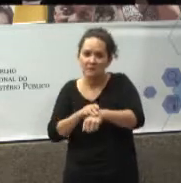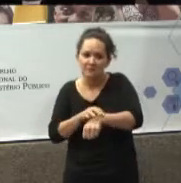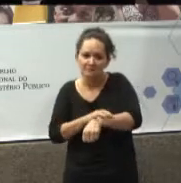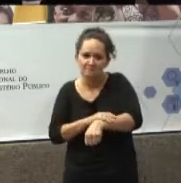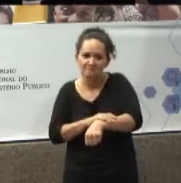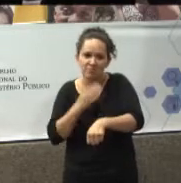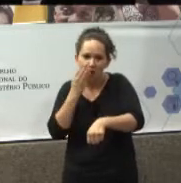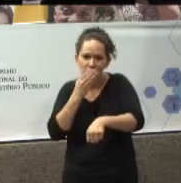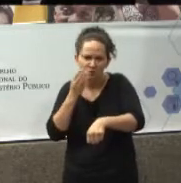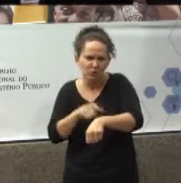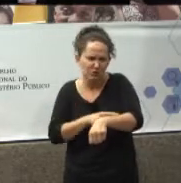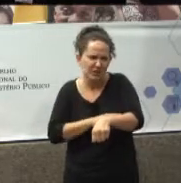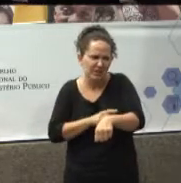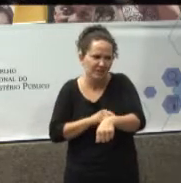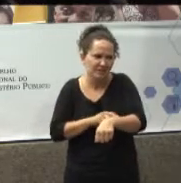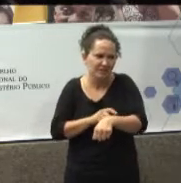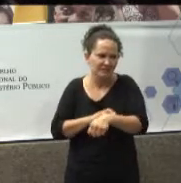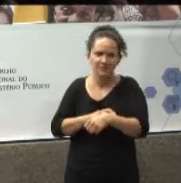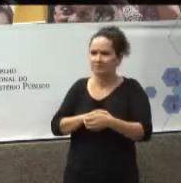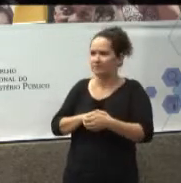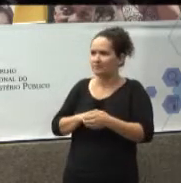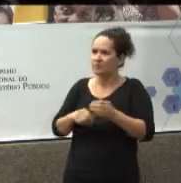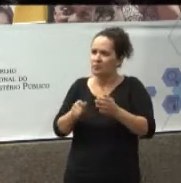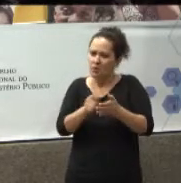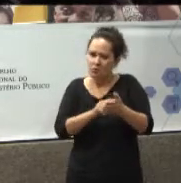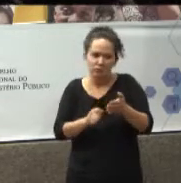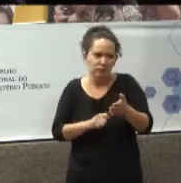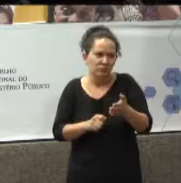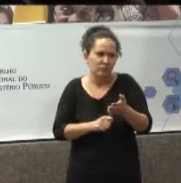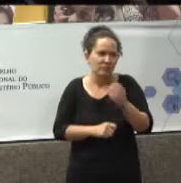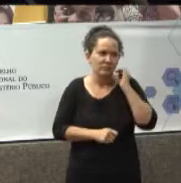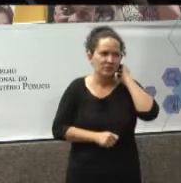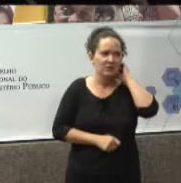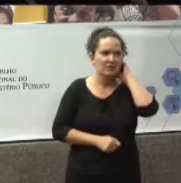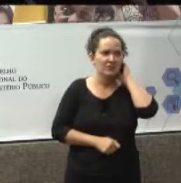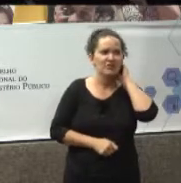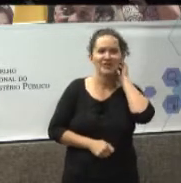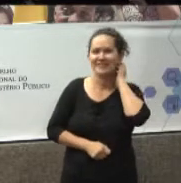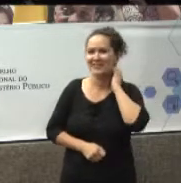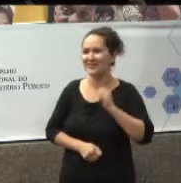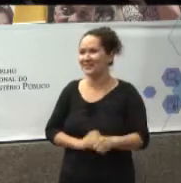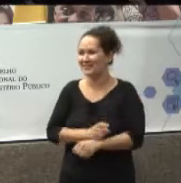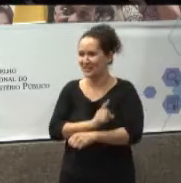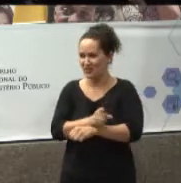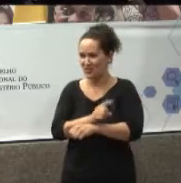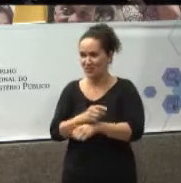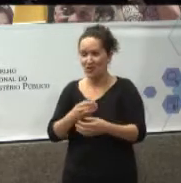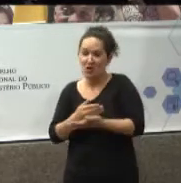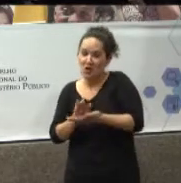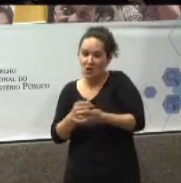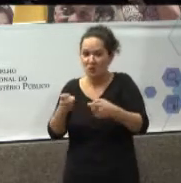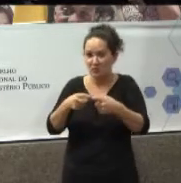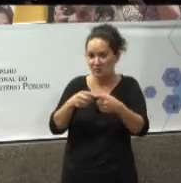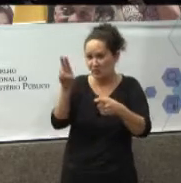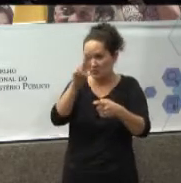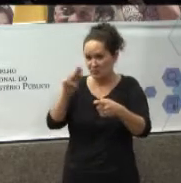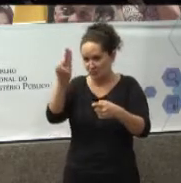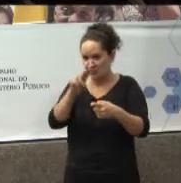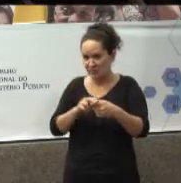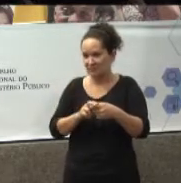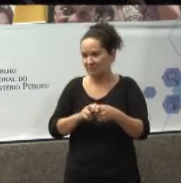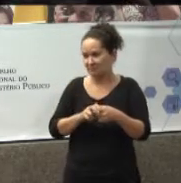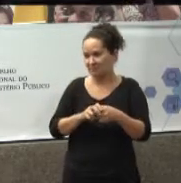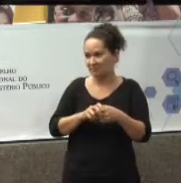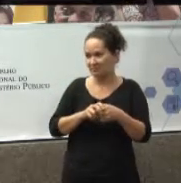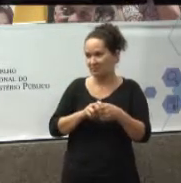fala esse remédio é para diabéticos a pesquisa diz que é para diabéticos mas alguns metros resolve usar a victoza